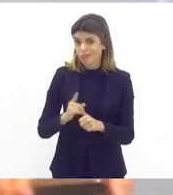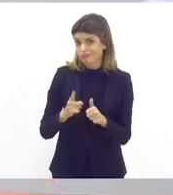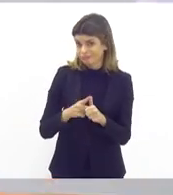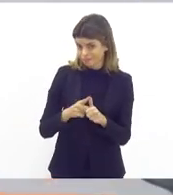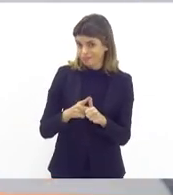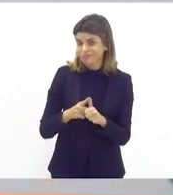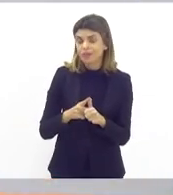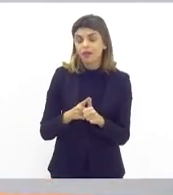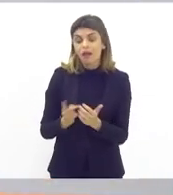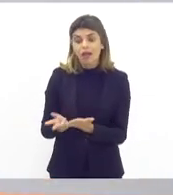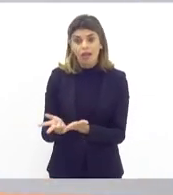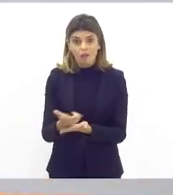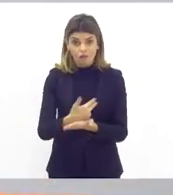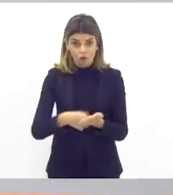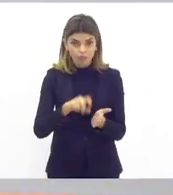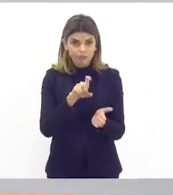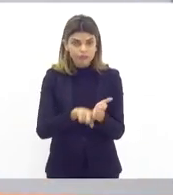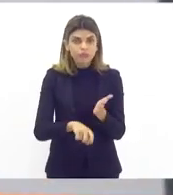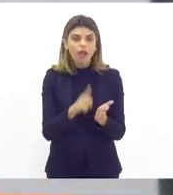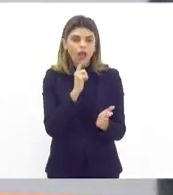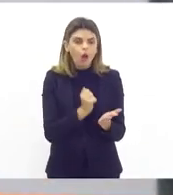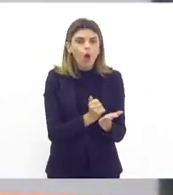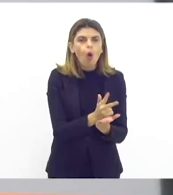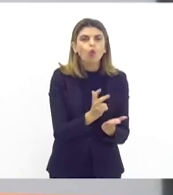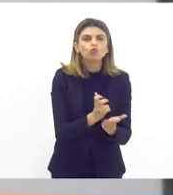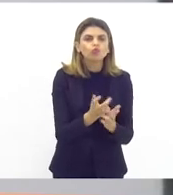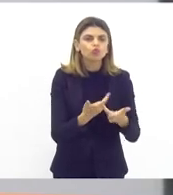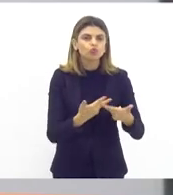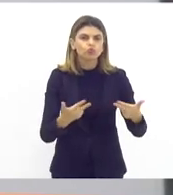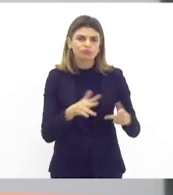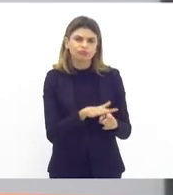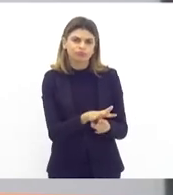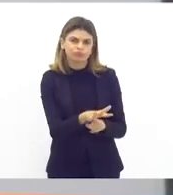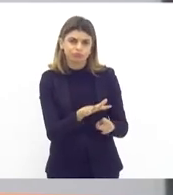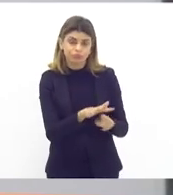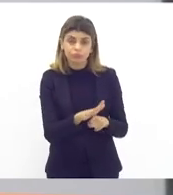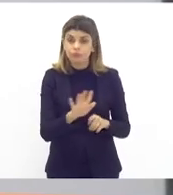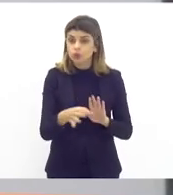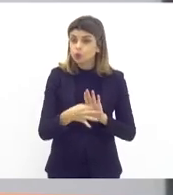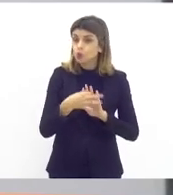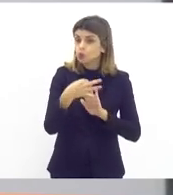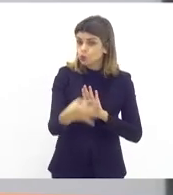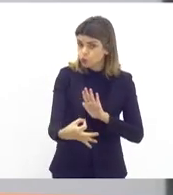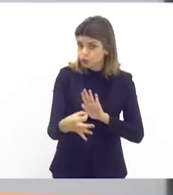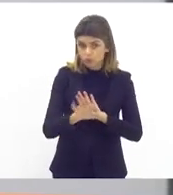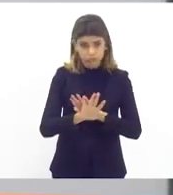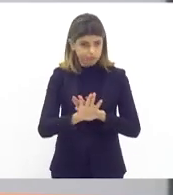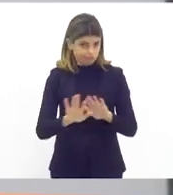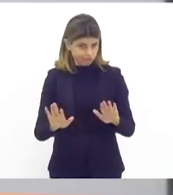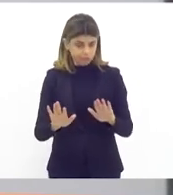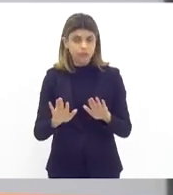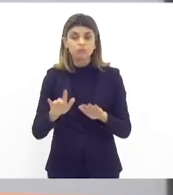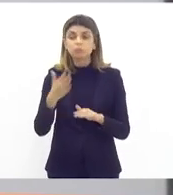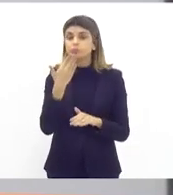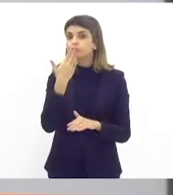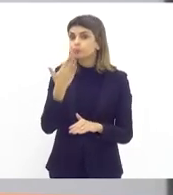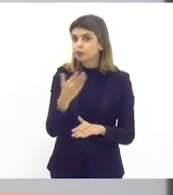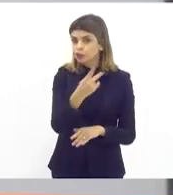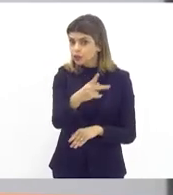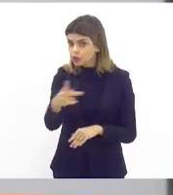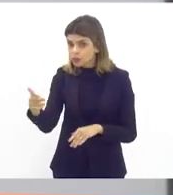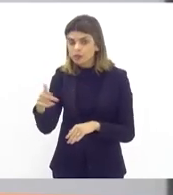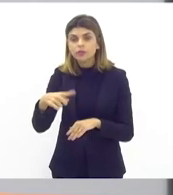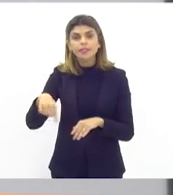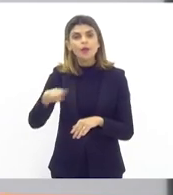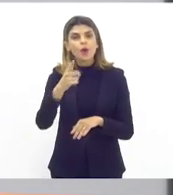ela está vindo sobre o consumo, e a gente deixa aqui a sugestão, né, e o pedido que